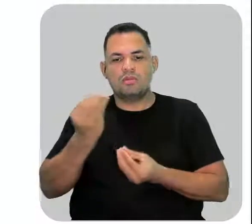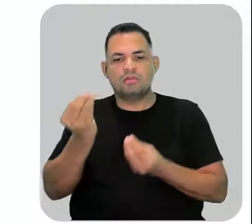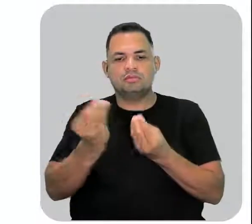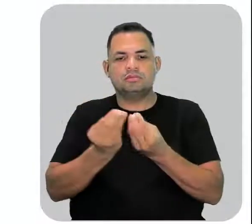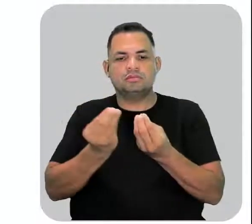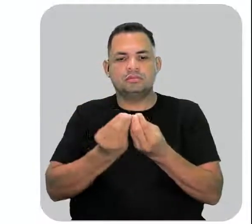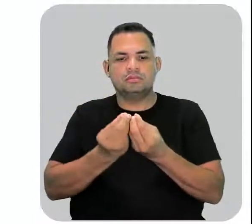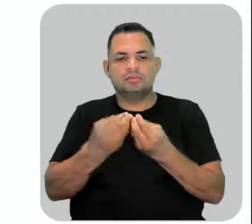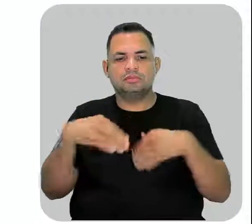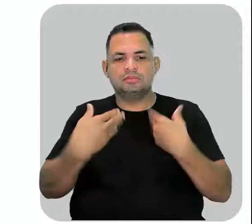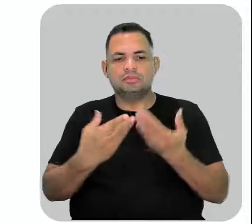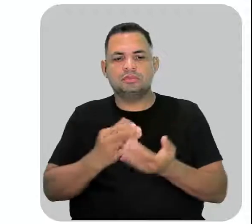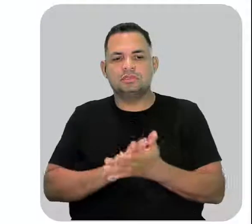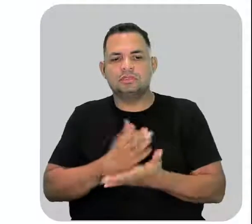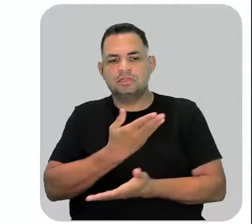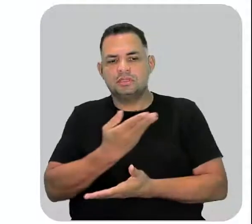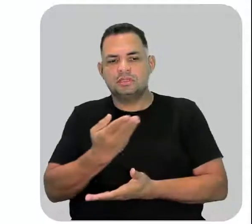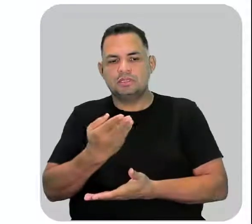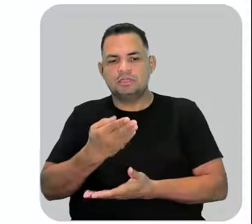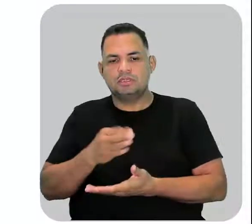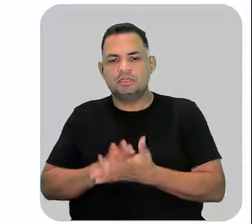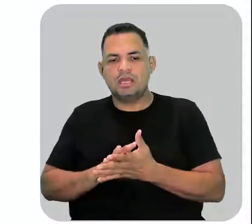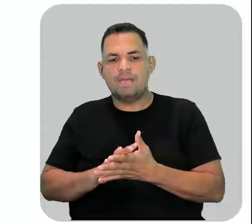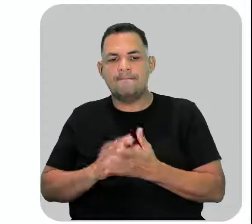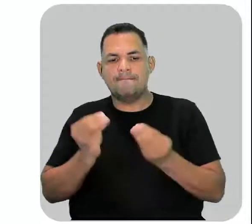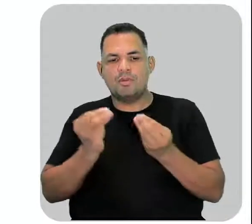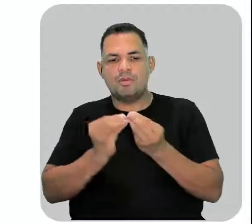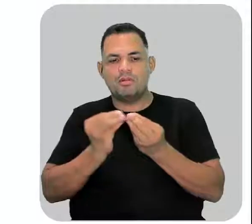na nitração, a molécula de água.